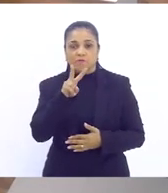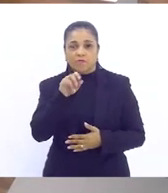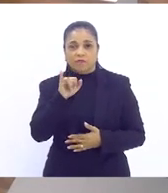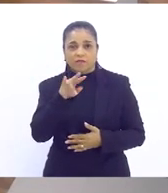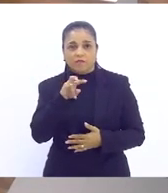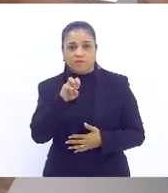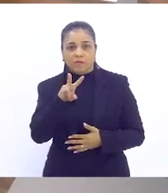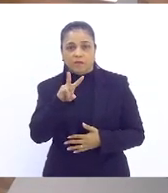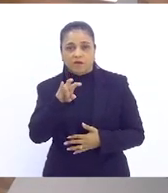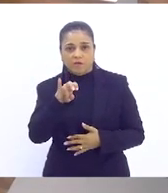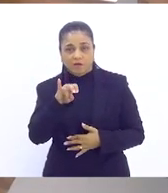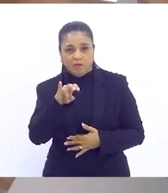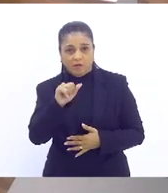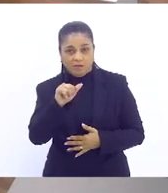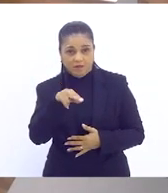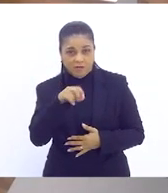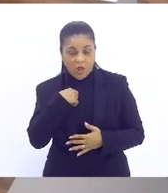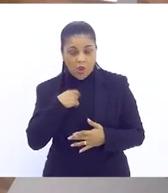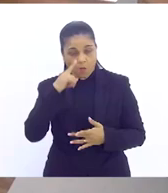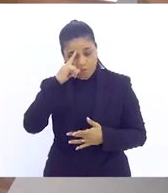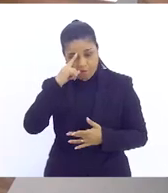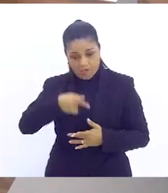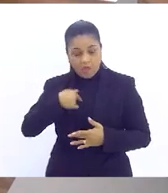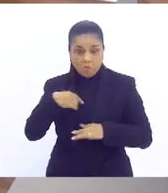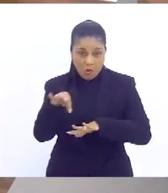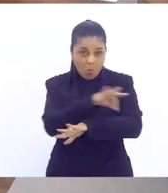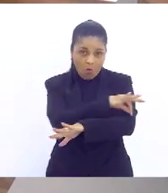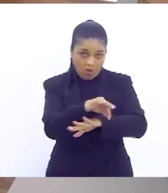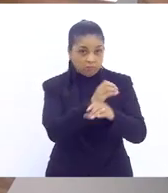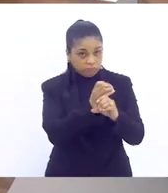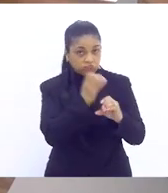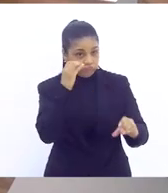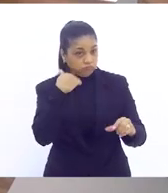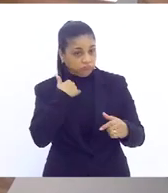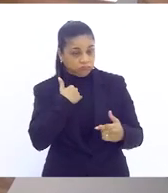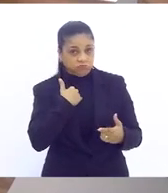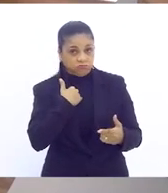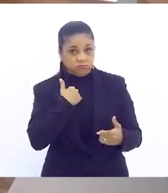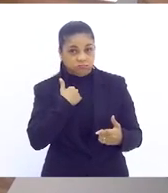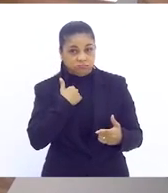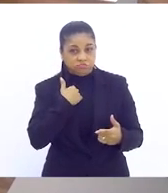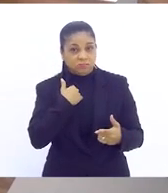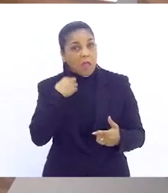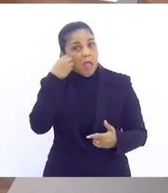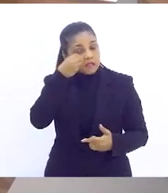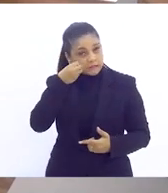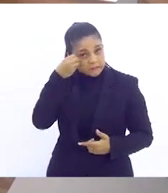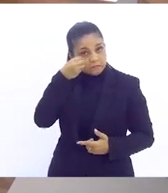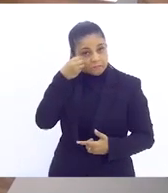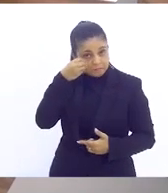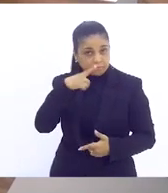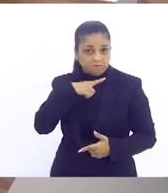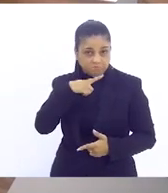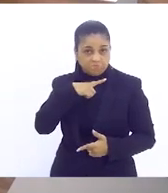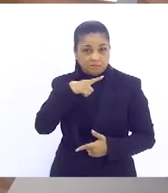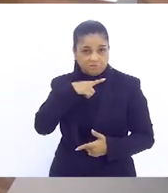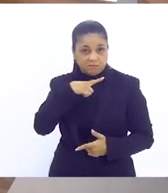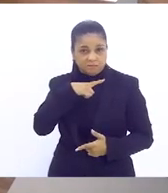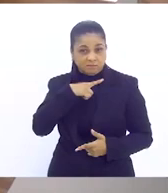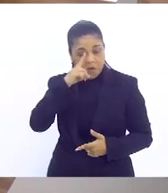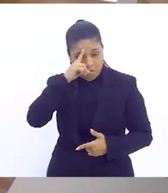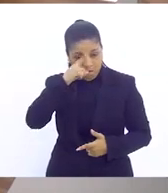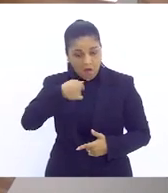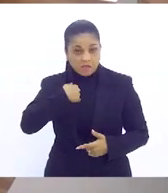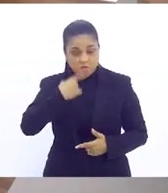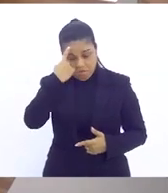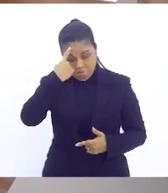que eu sou comandado por um arquiteta com grande experiência não só sou